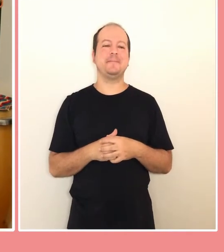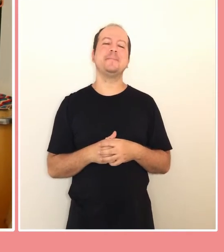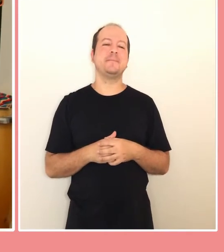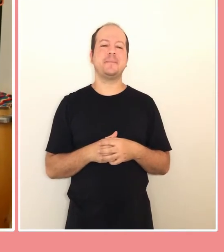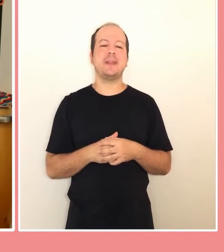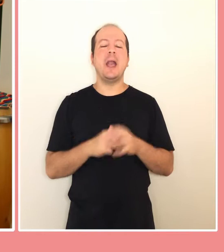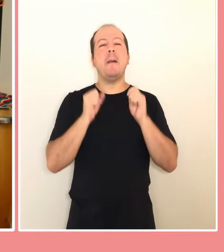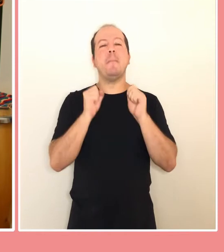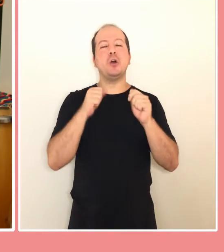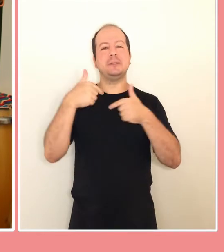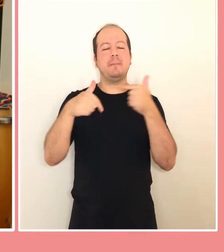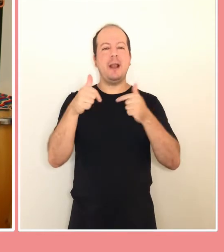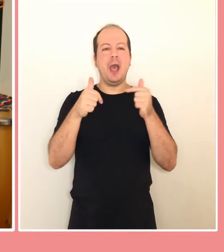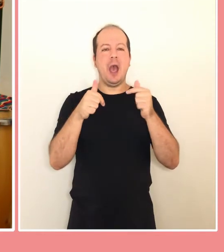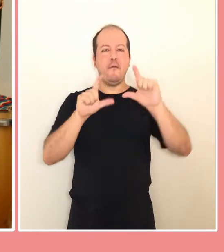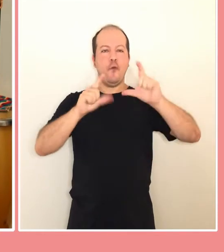posso trabalhar com formas